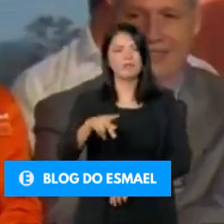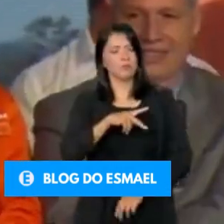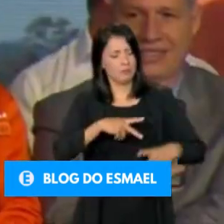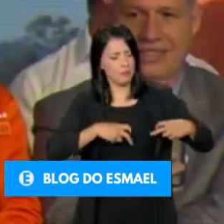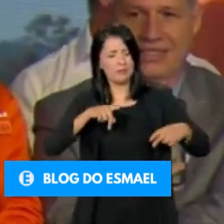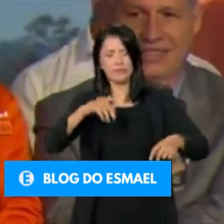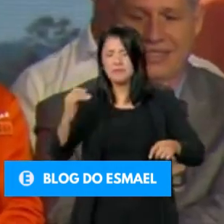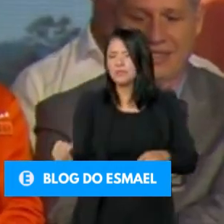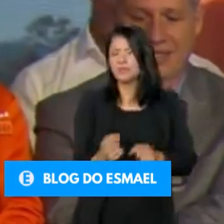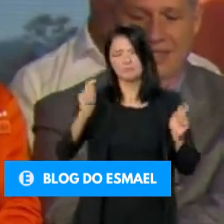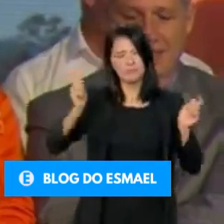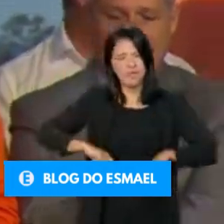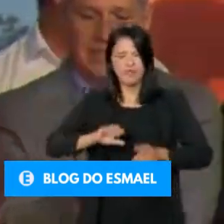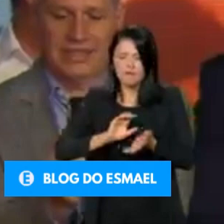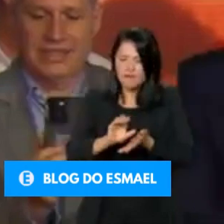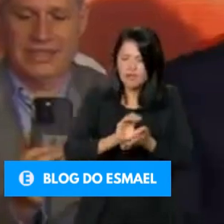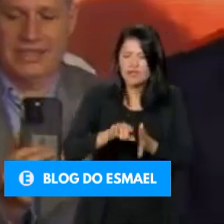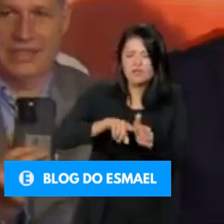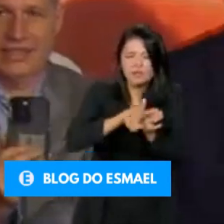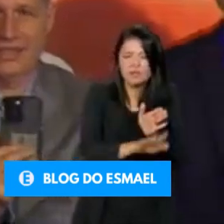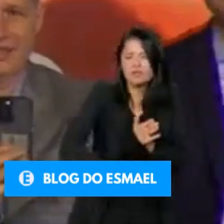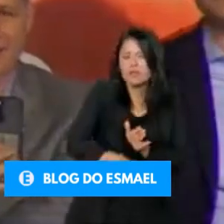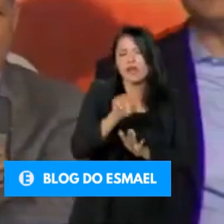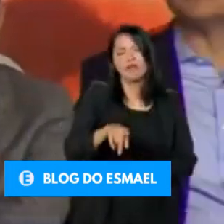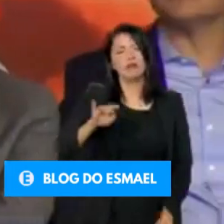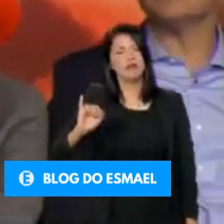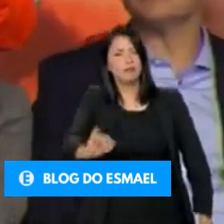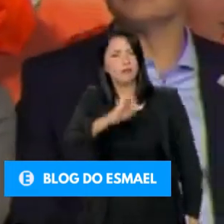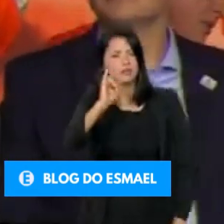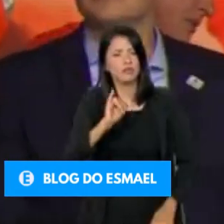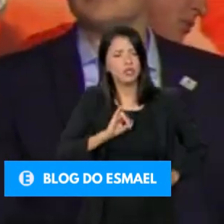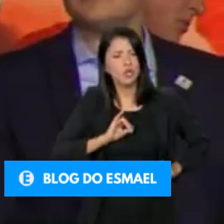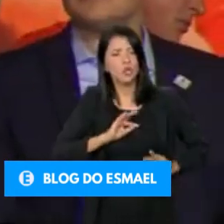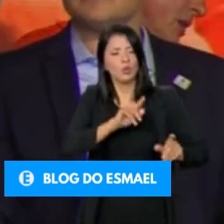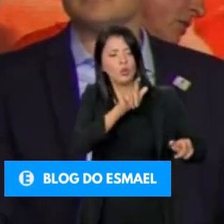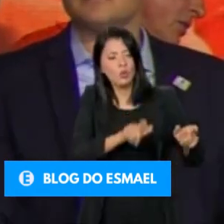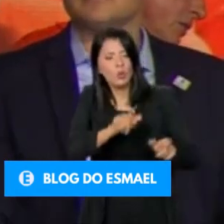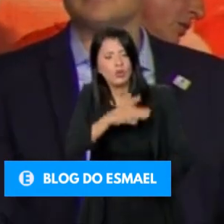a capacidade de investir em pesquisa é tão importante, que todo brasileiro